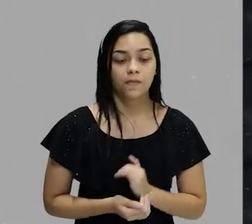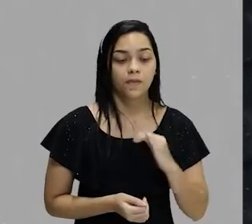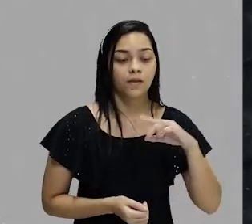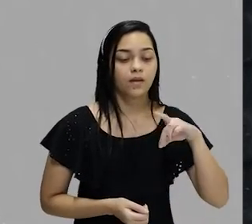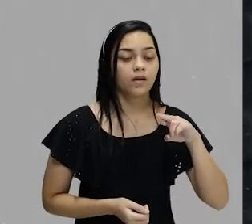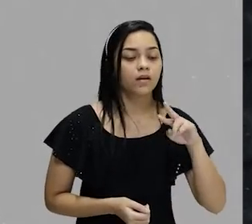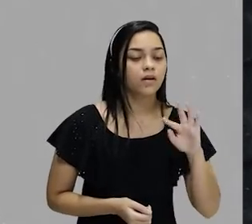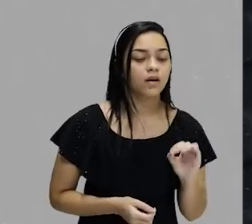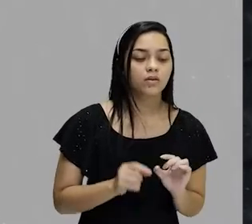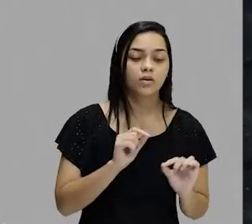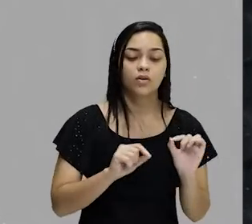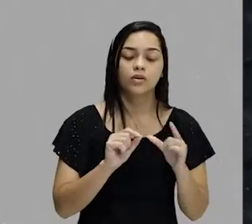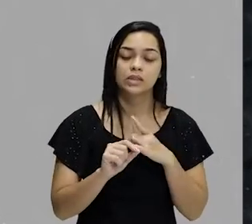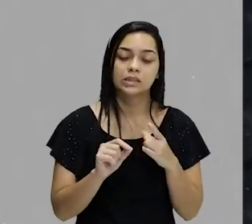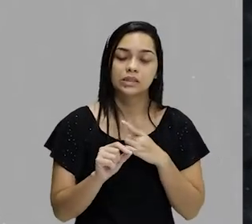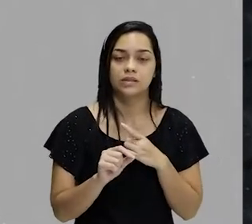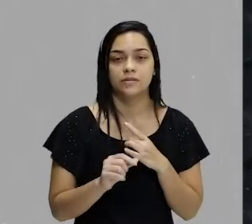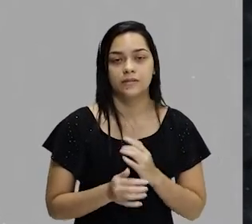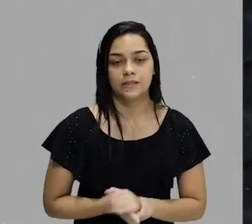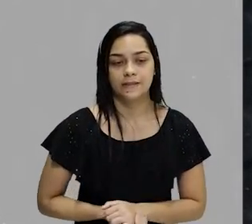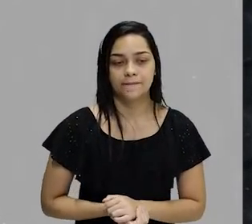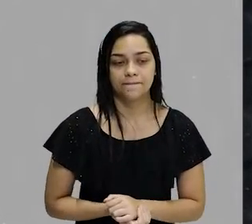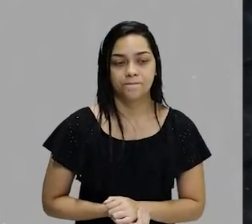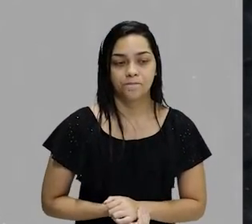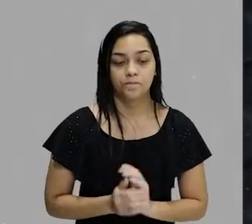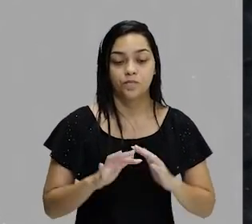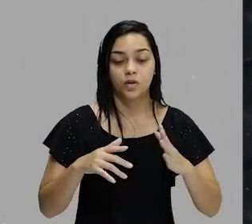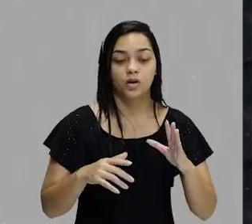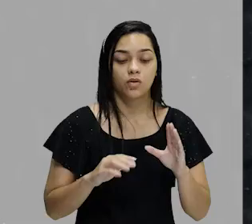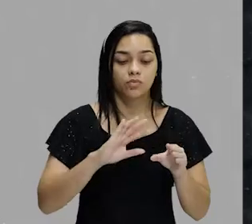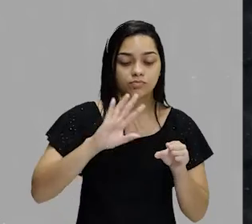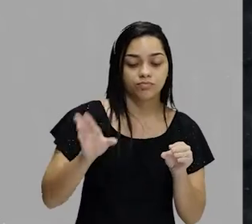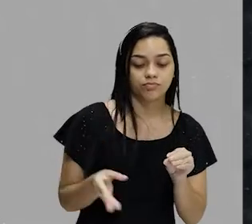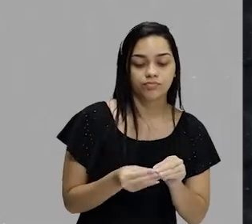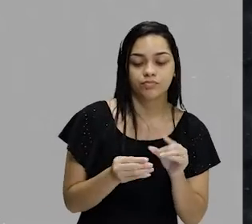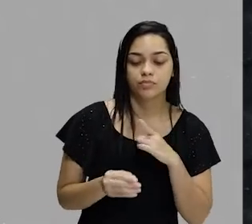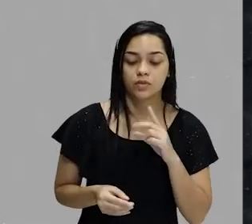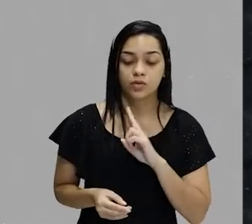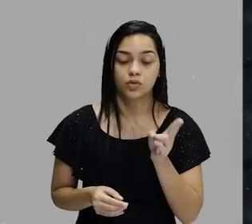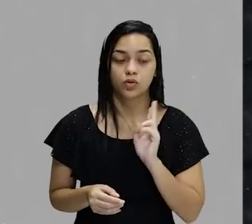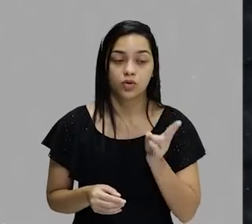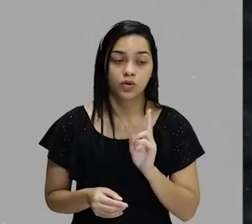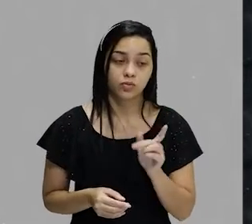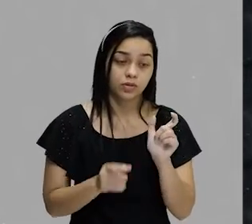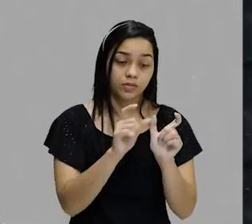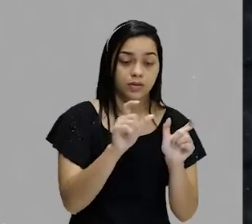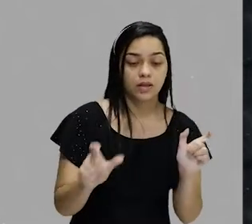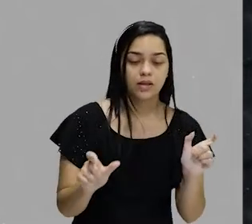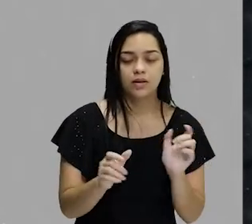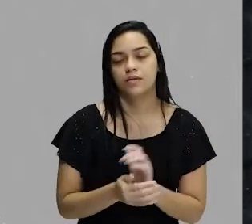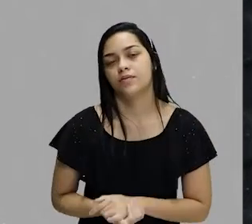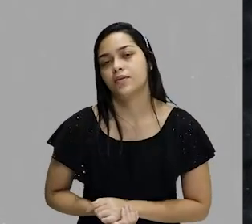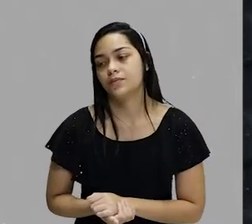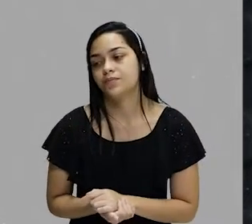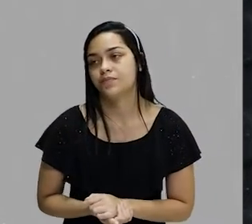é o complemento do verbo transitivo indireto. Complemento nominal é o complemento do nome de uma palavra